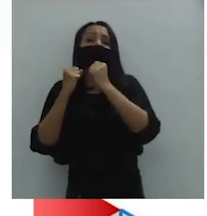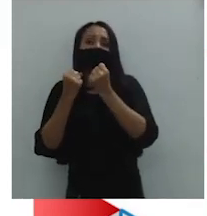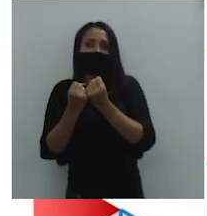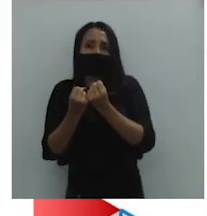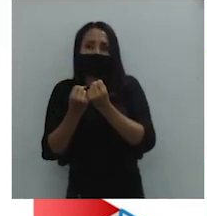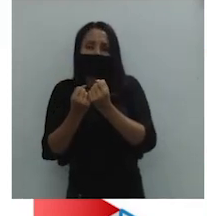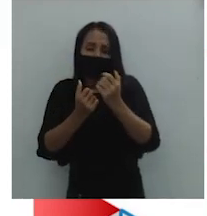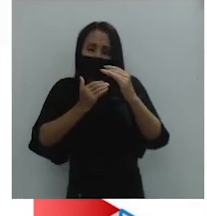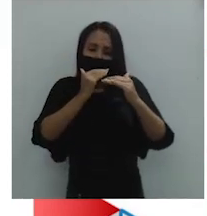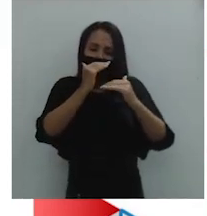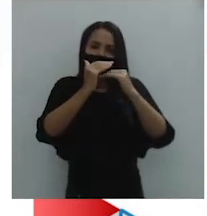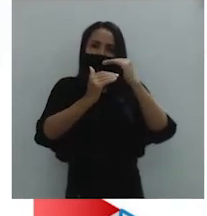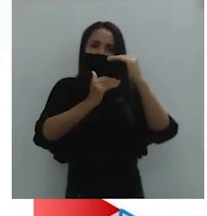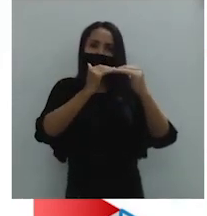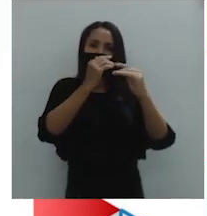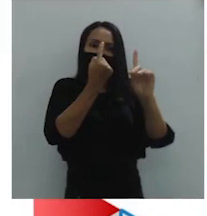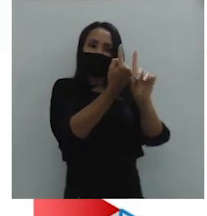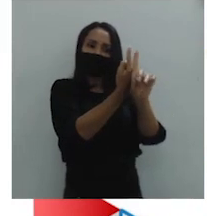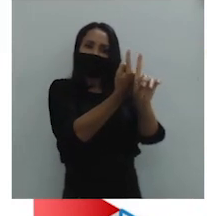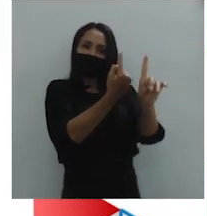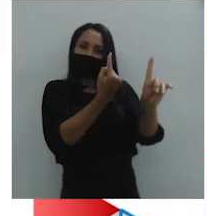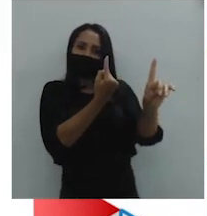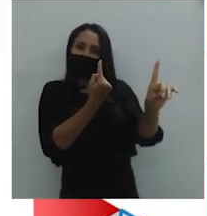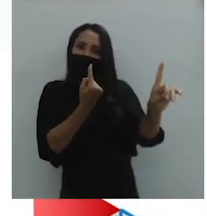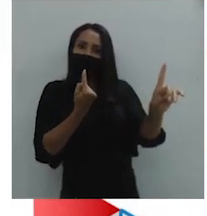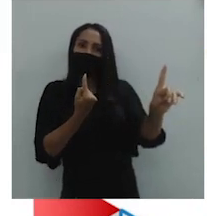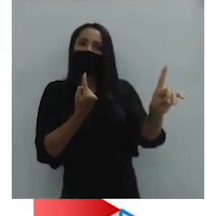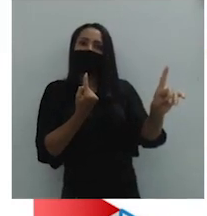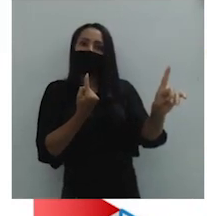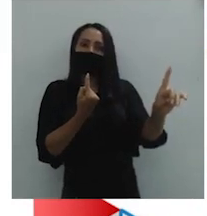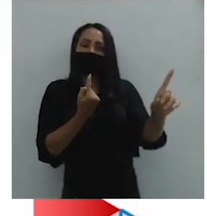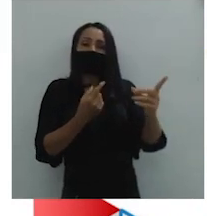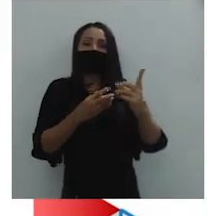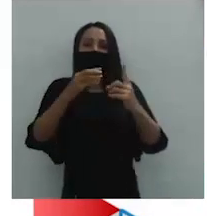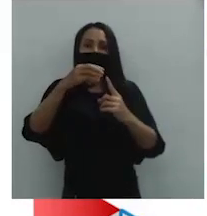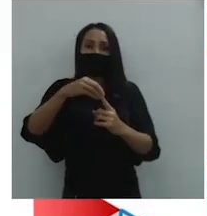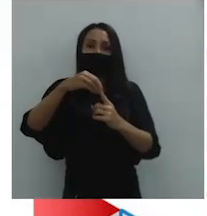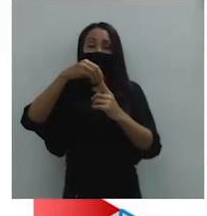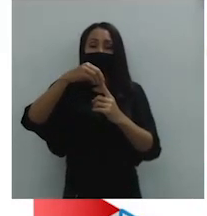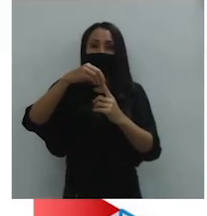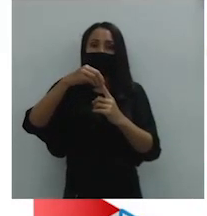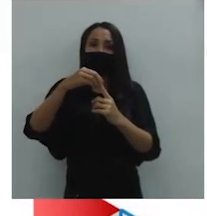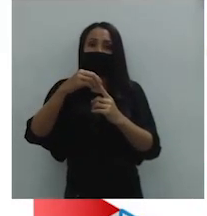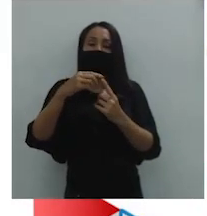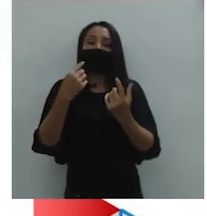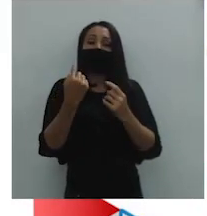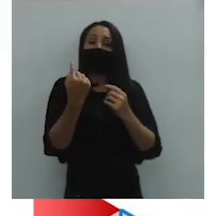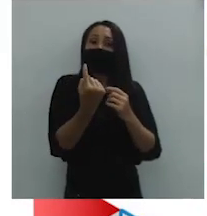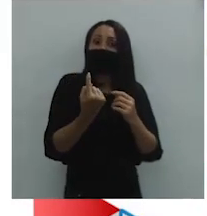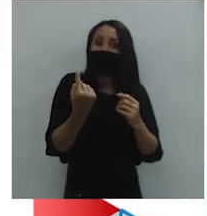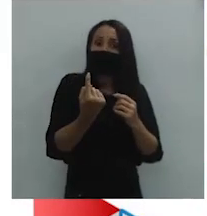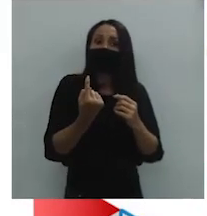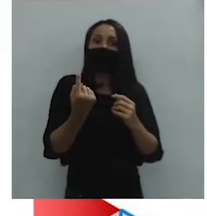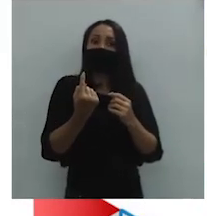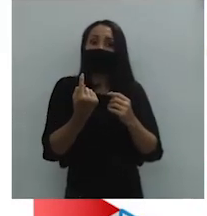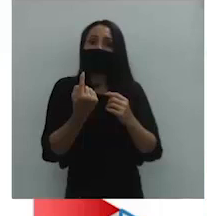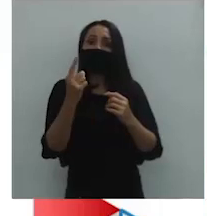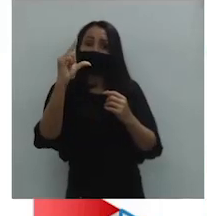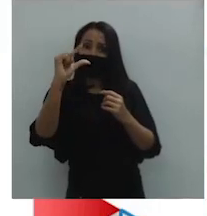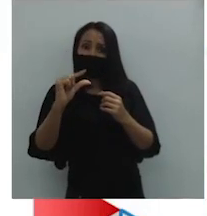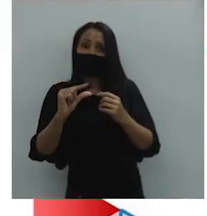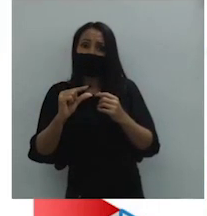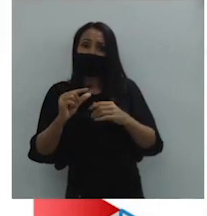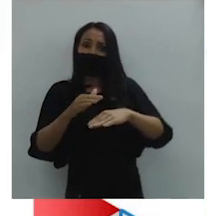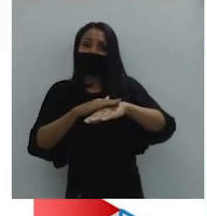um processo de afastamento e privatização de determinados indivíduos, que são minorias